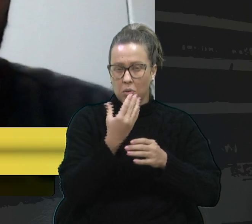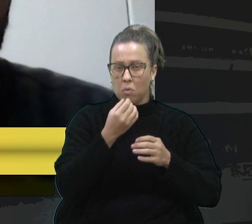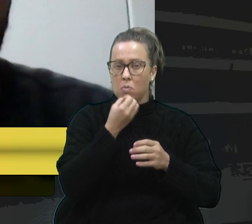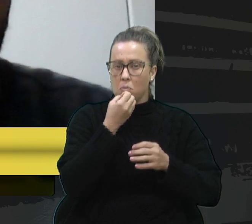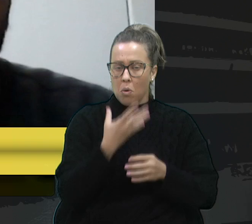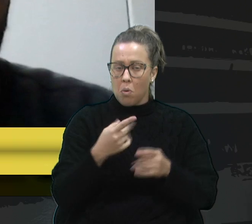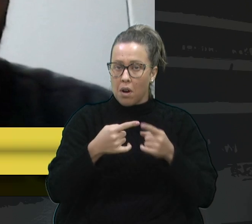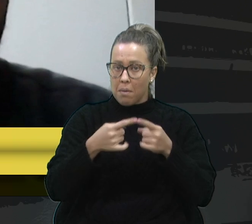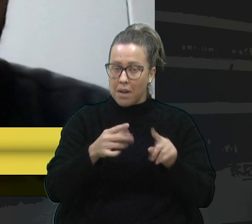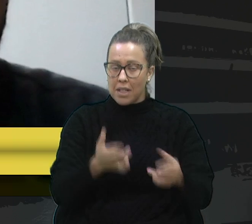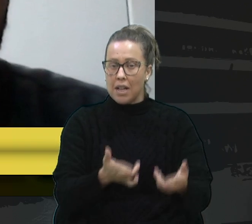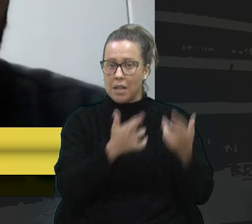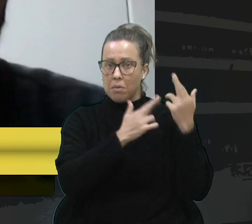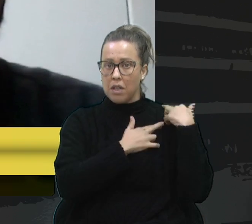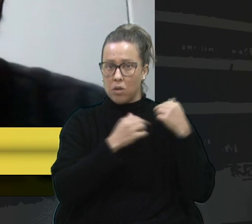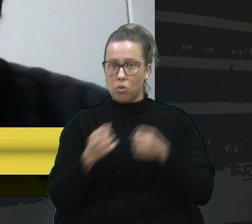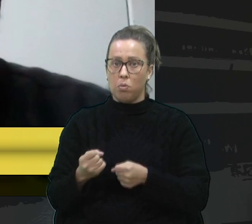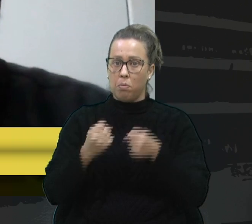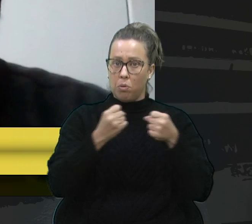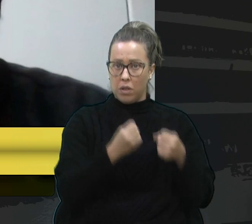agora ao Poder Público Municipal